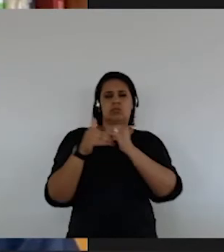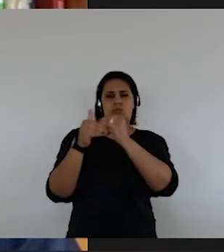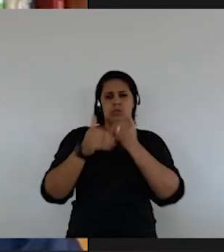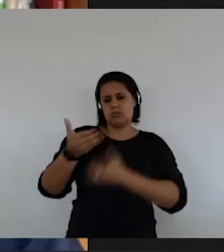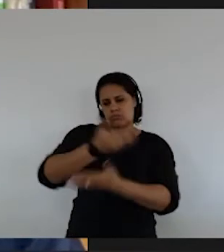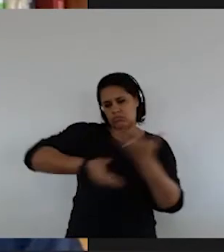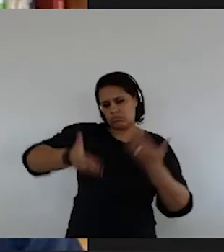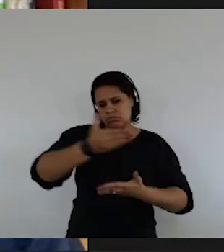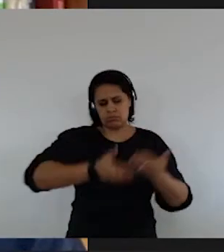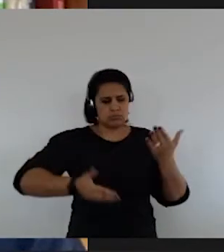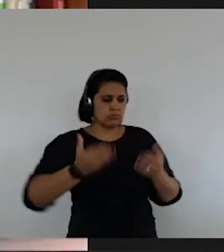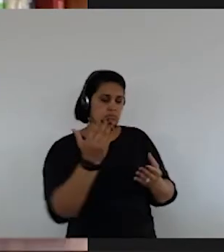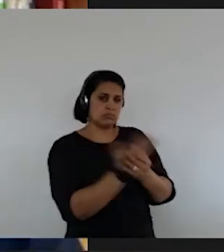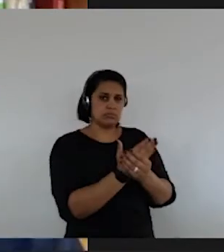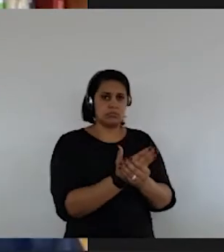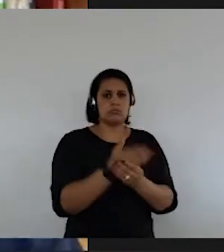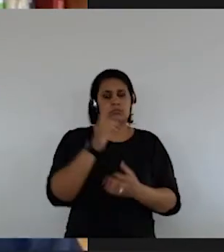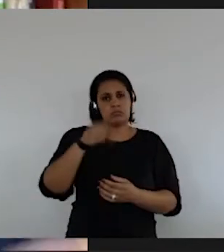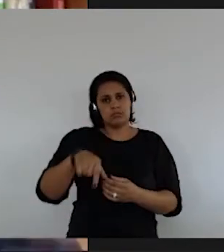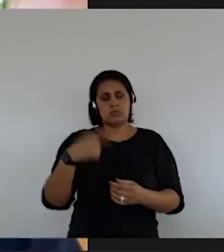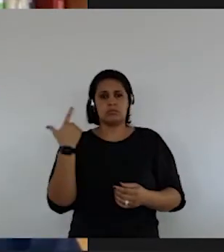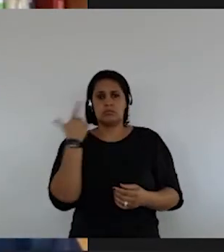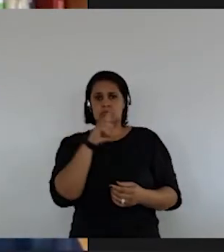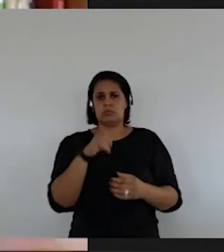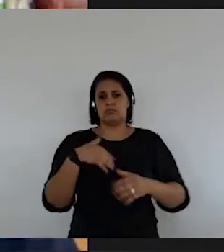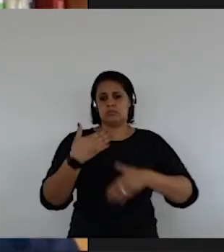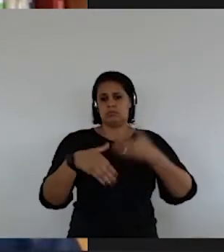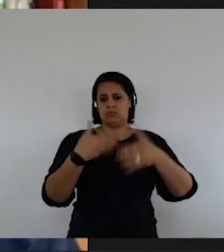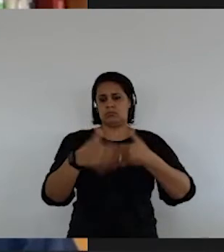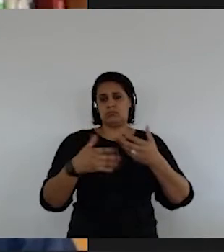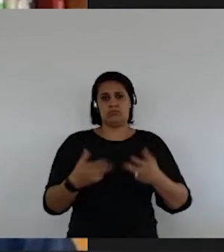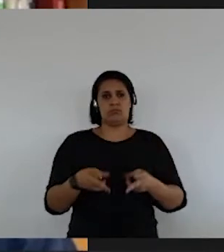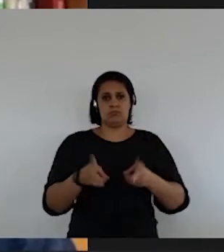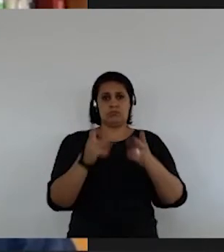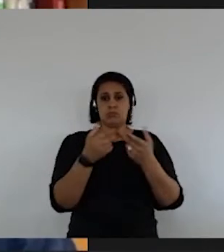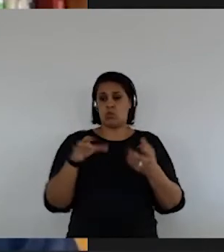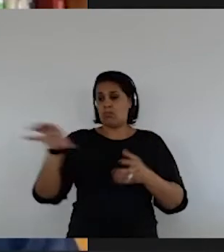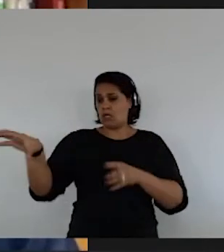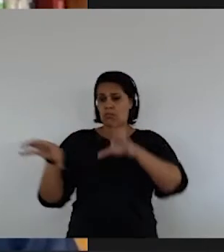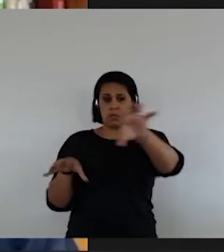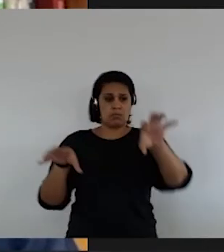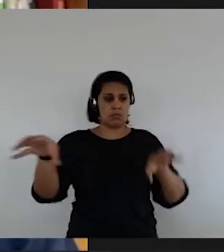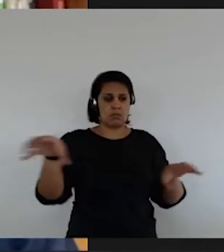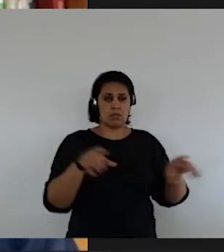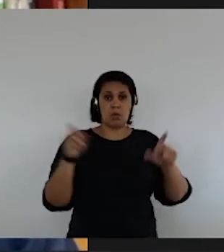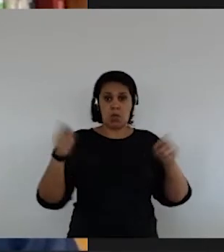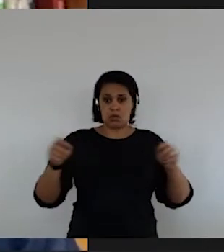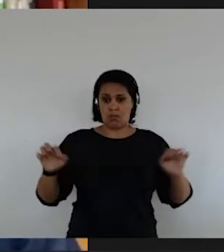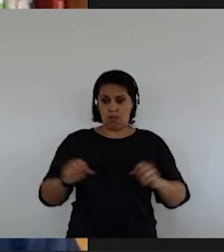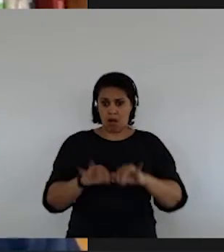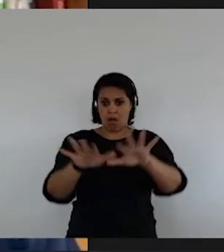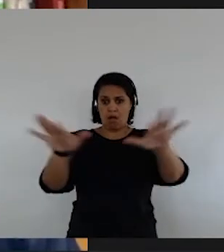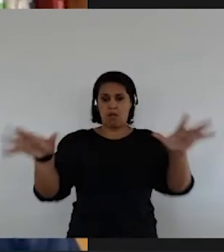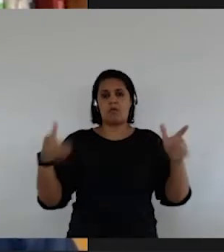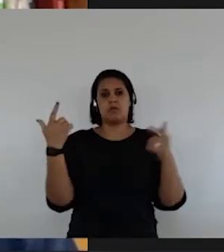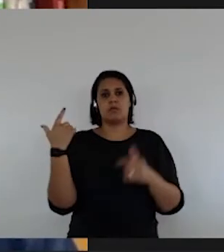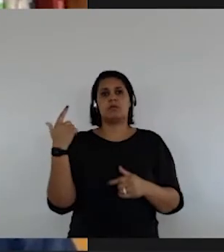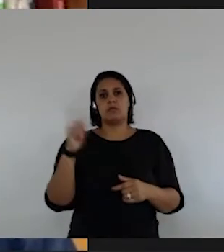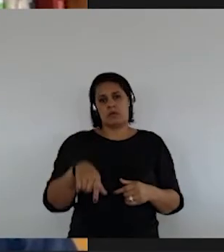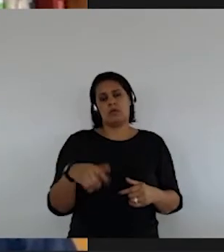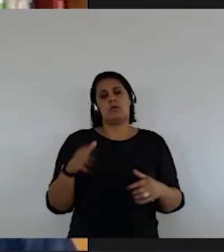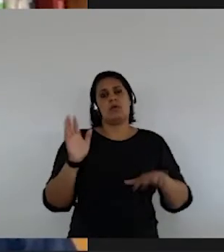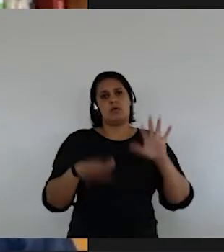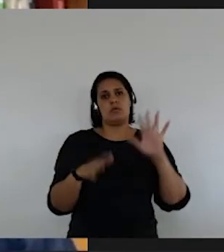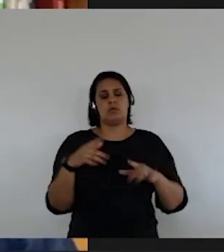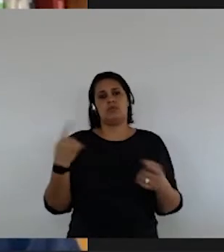multiplicação, e dizer que a multiplicação de iniciativas isoladas pode ser claramente contraproducente com